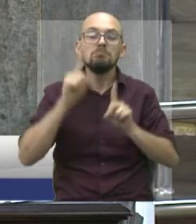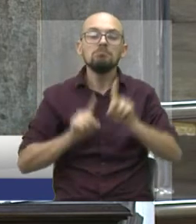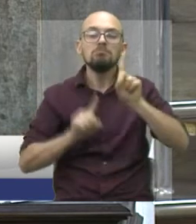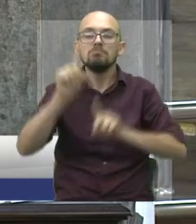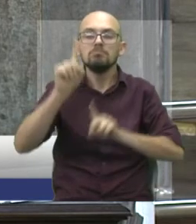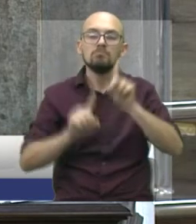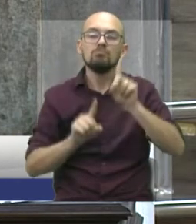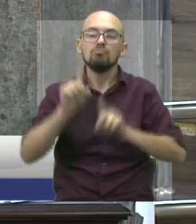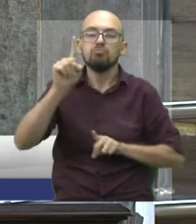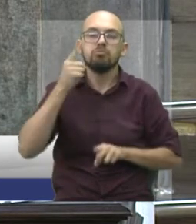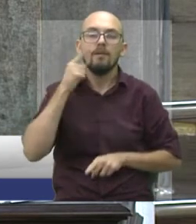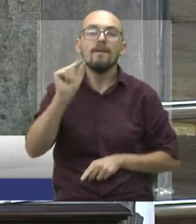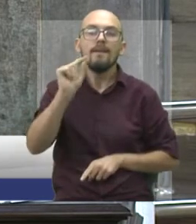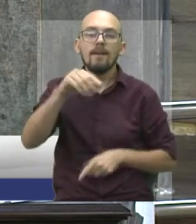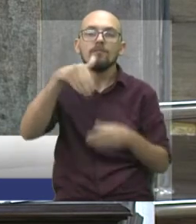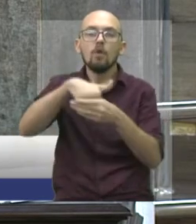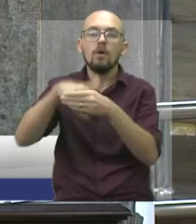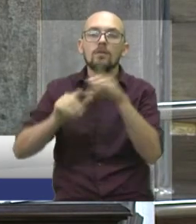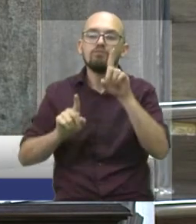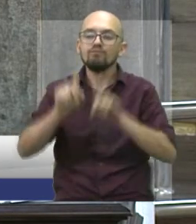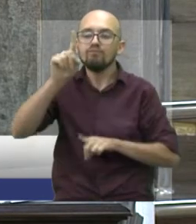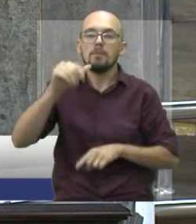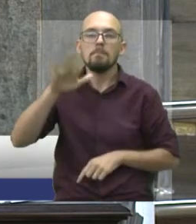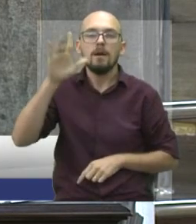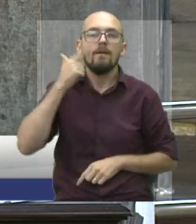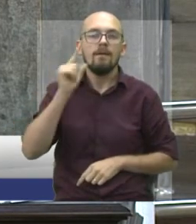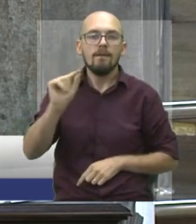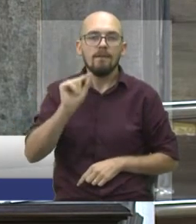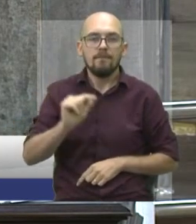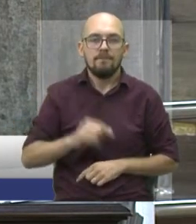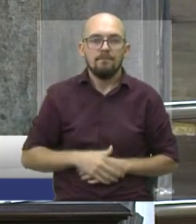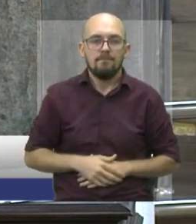Tá? O senhor vai me